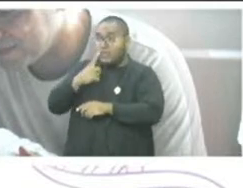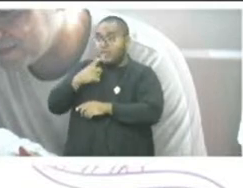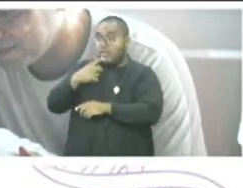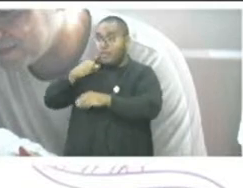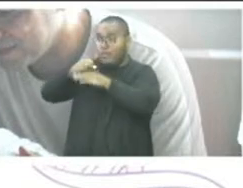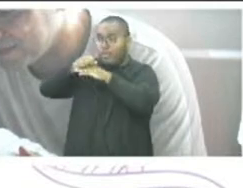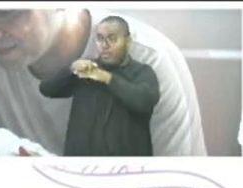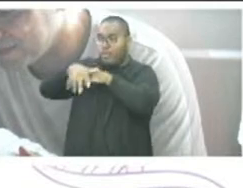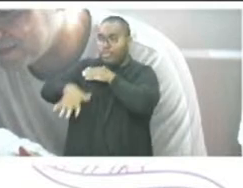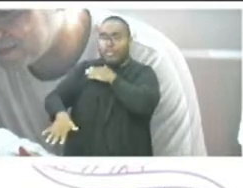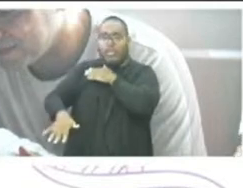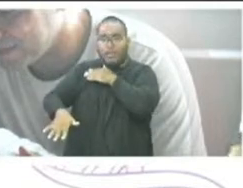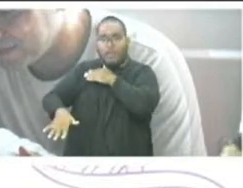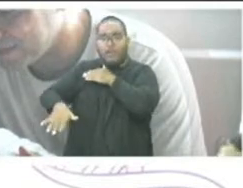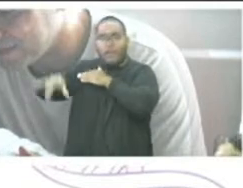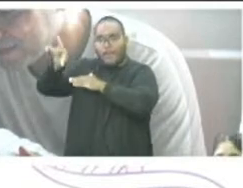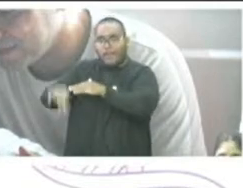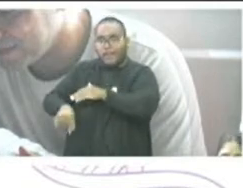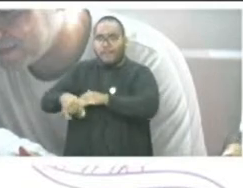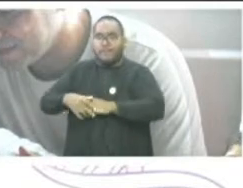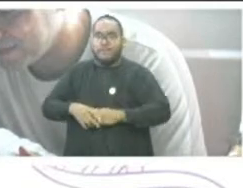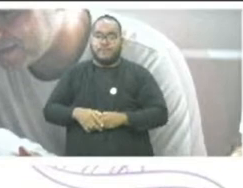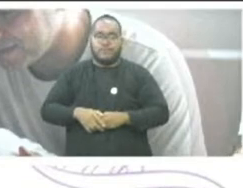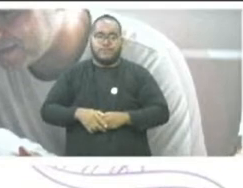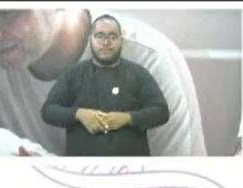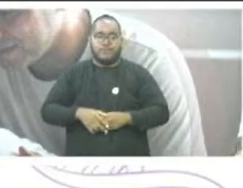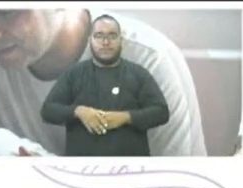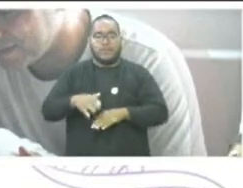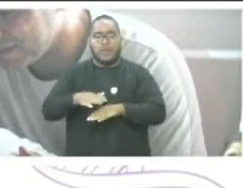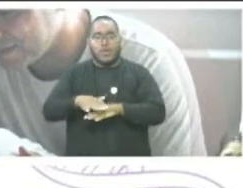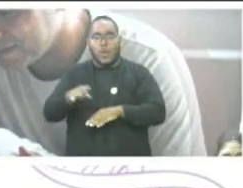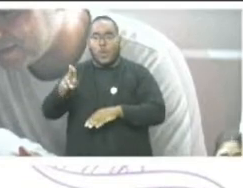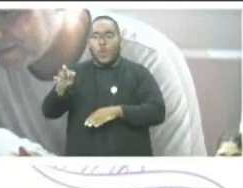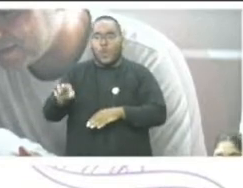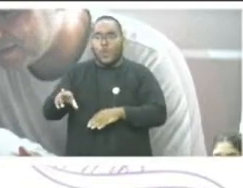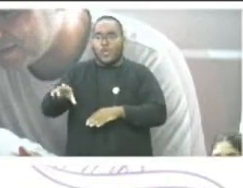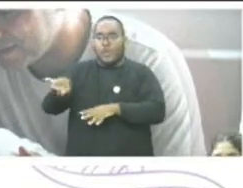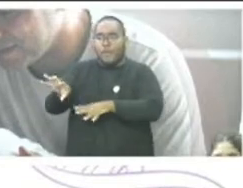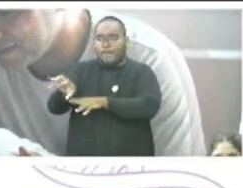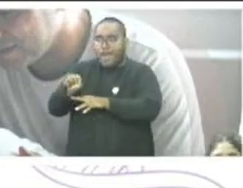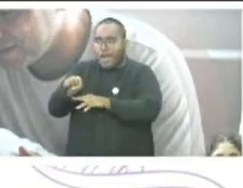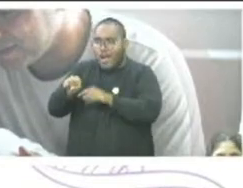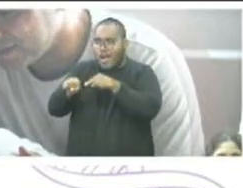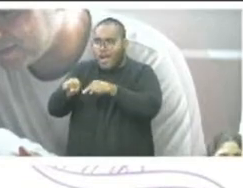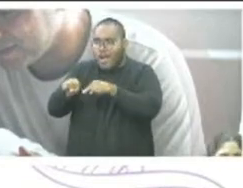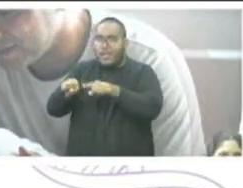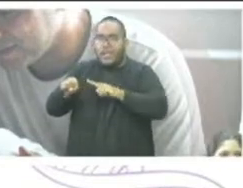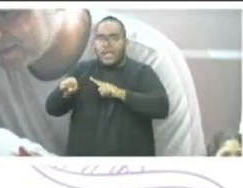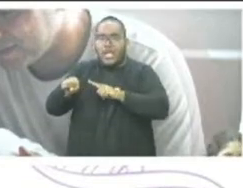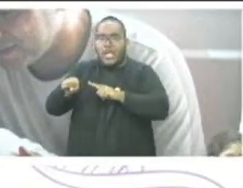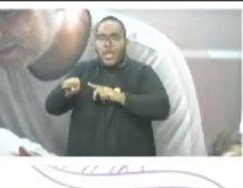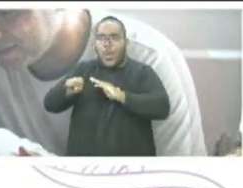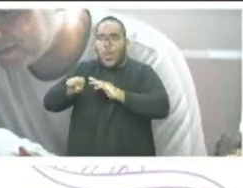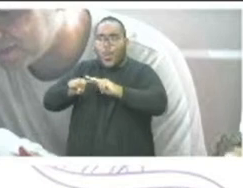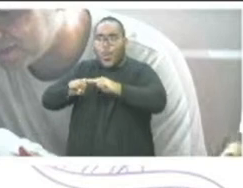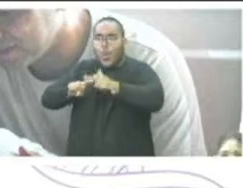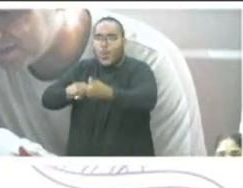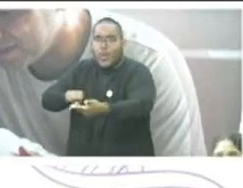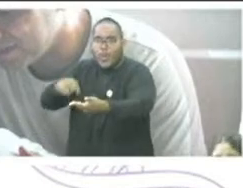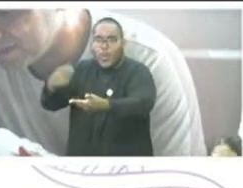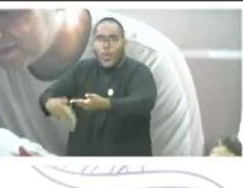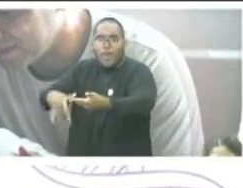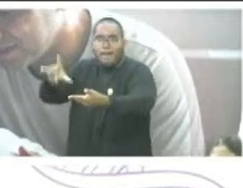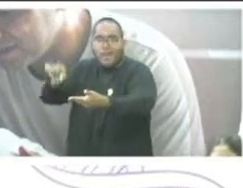pele estimula a produção de ocitocina, que faz o útero dessa mulher contrair e, consequentemente, ela tem um risco infinitamente menor de ter